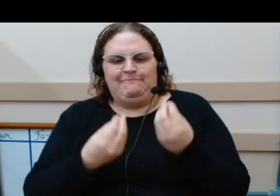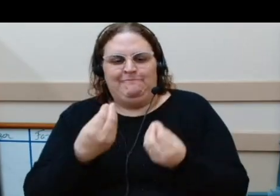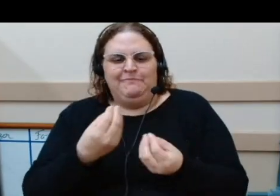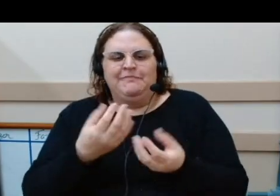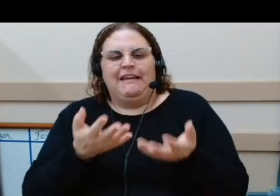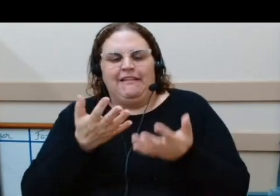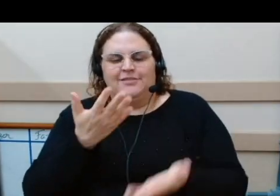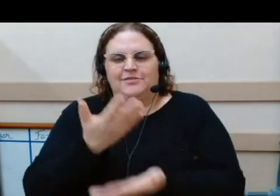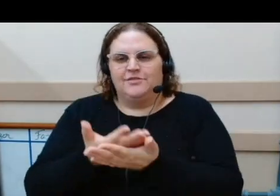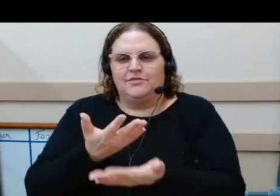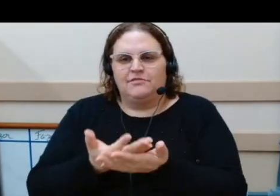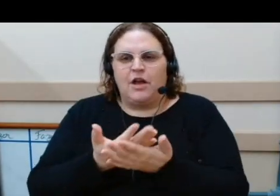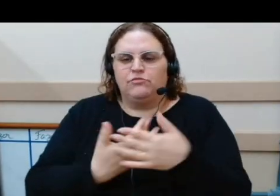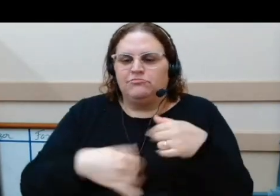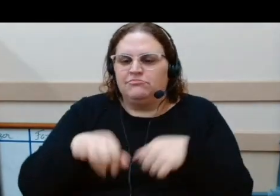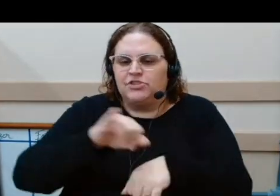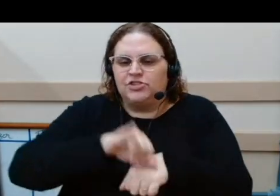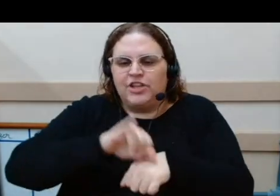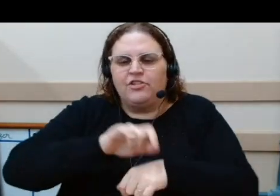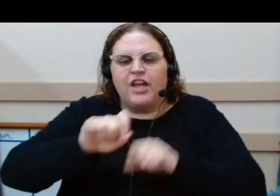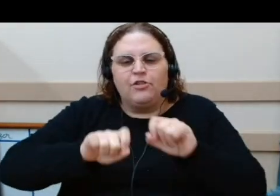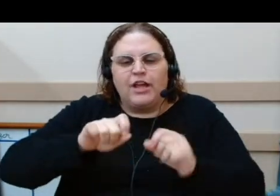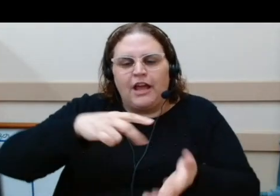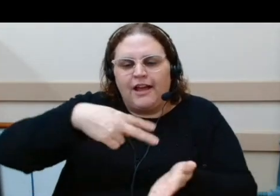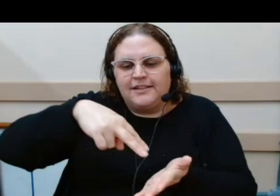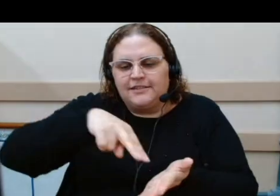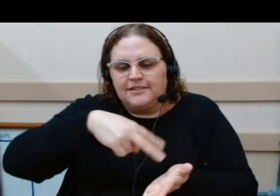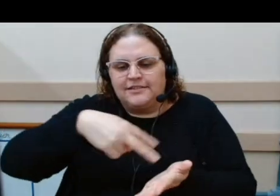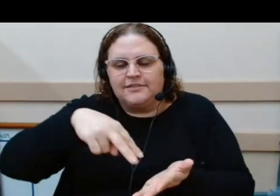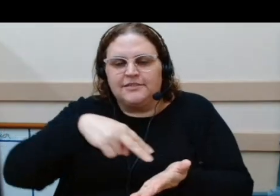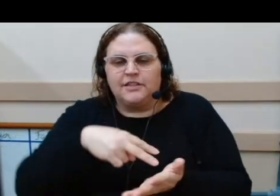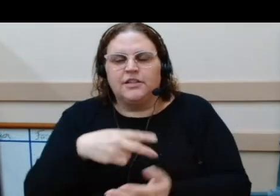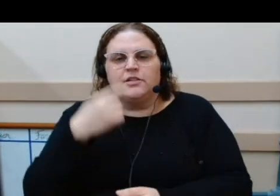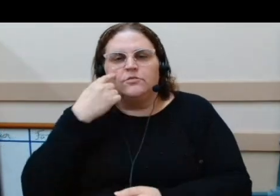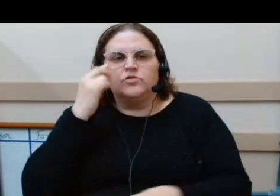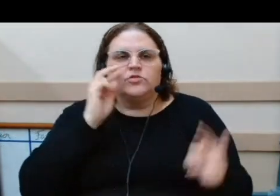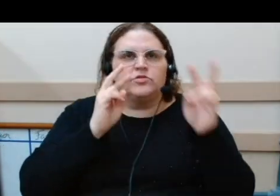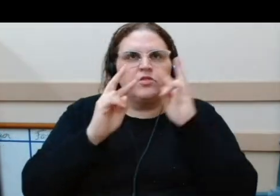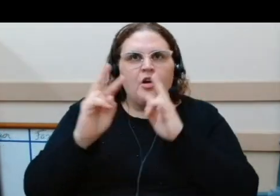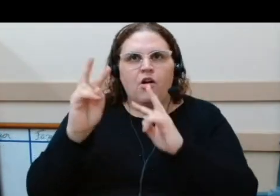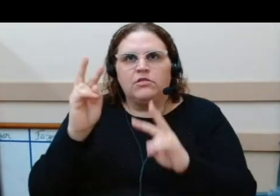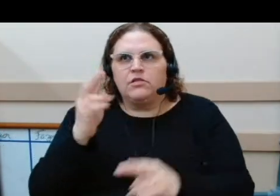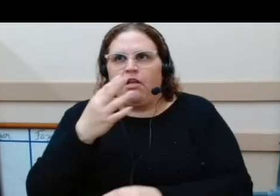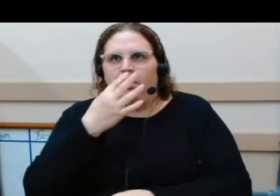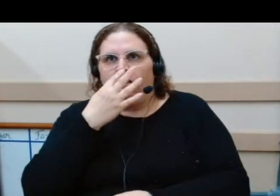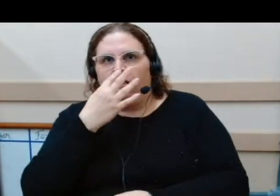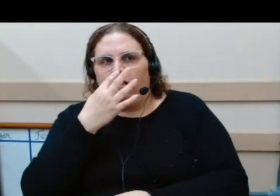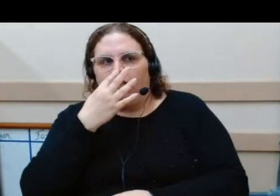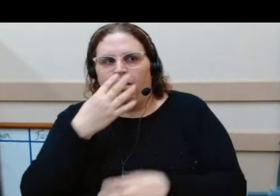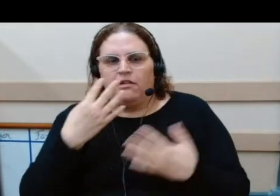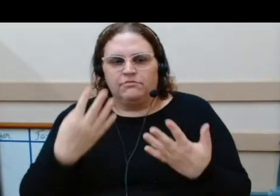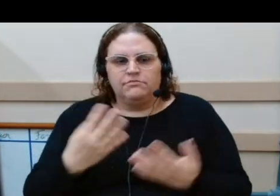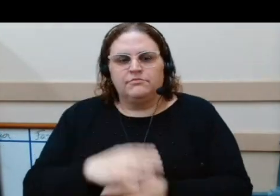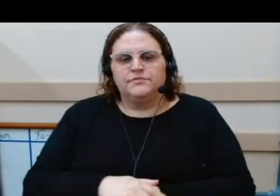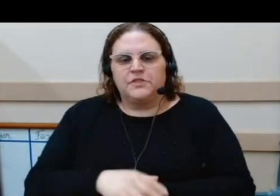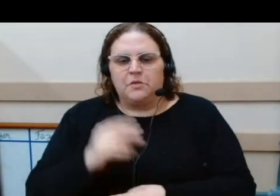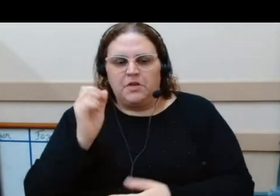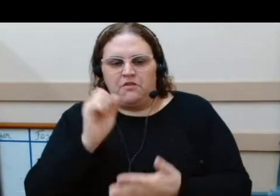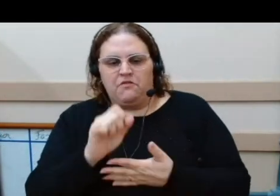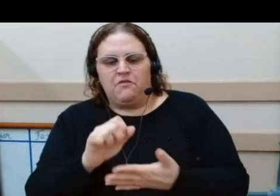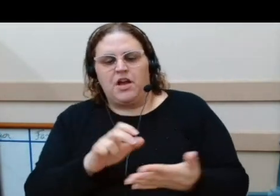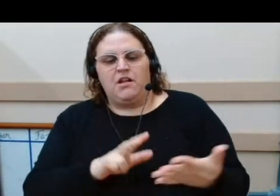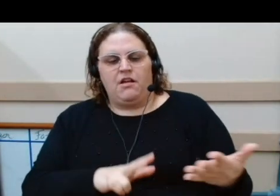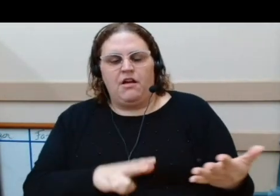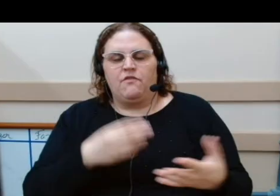um objeto que era a dança EH sob os olhos céticos né que me avaliavam como um